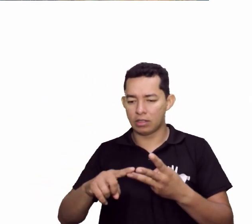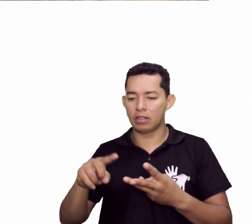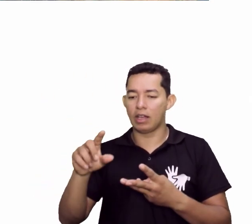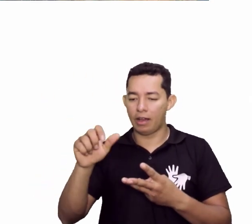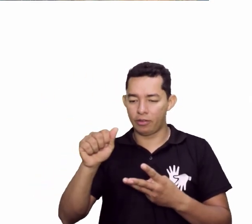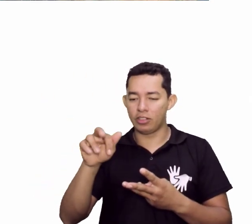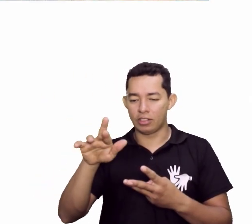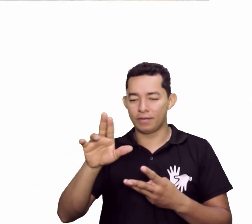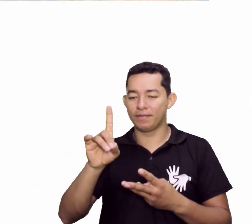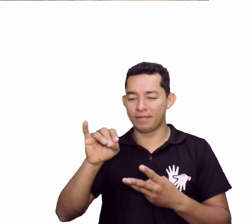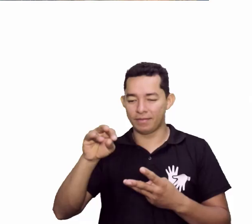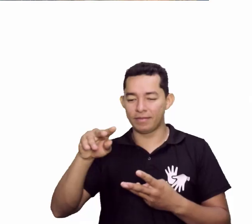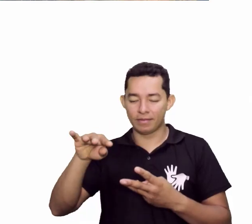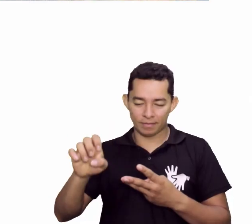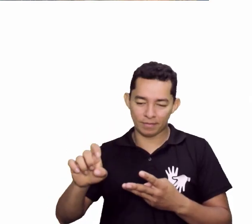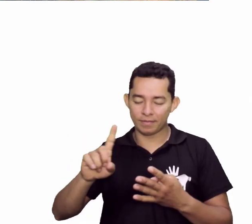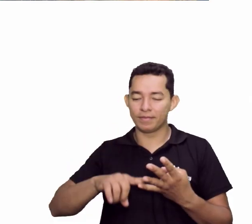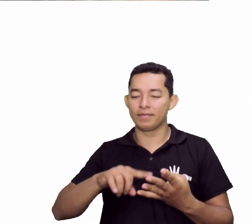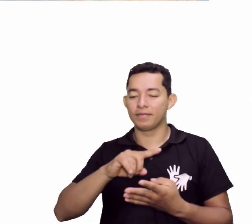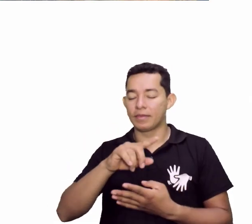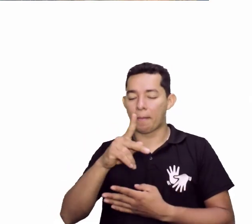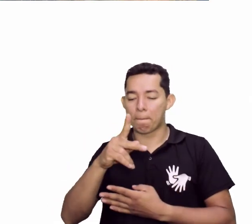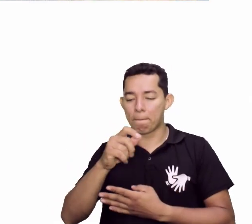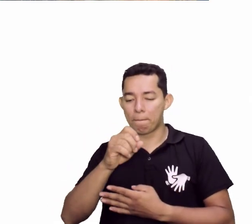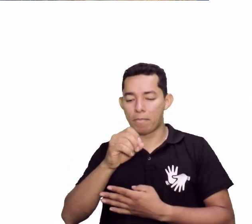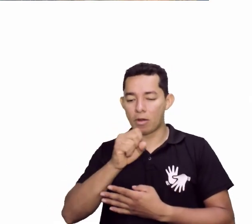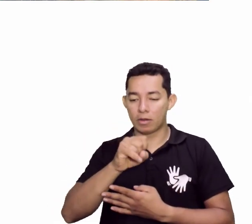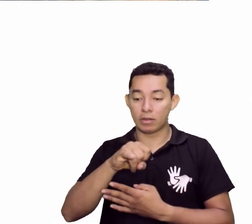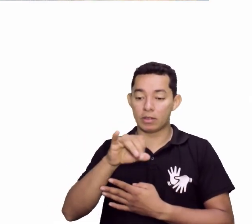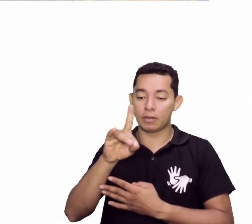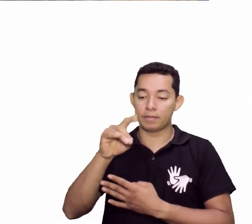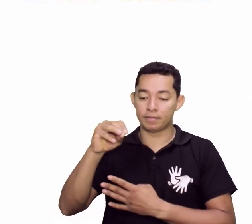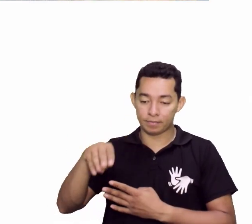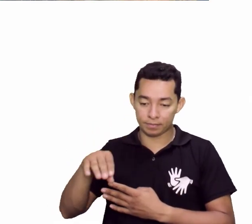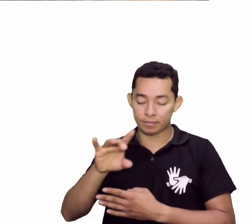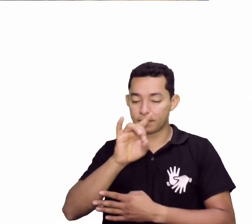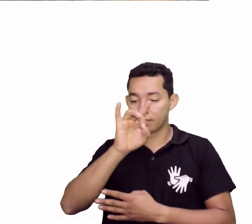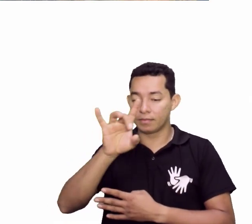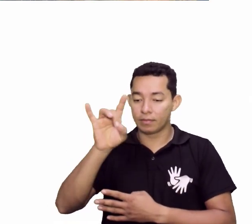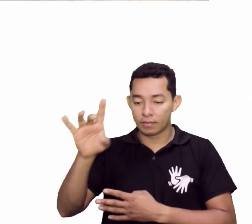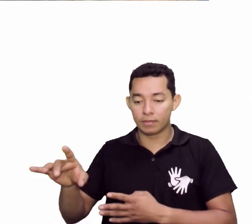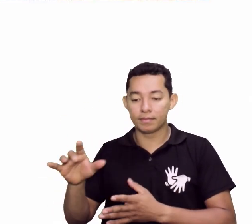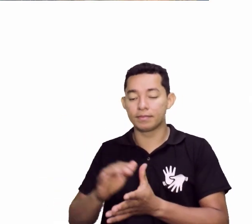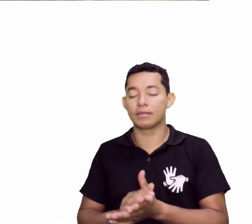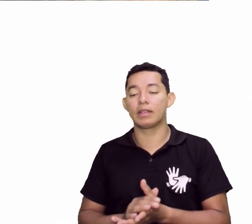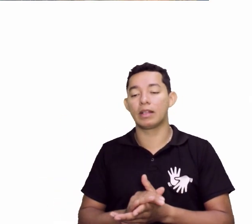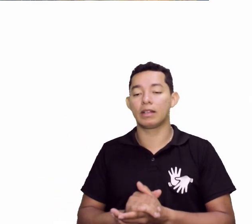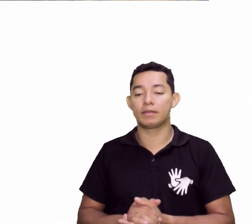que é Afrodite. E aí, cada uma desses